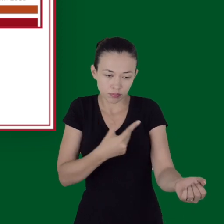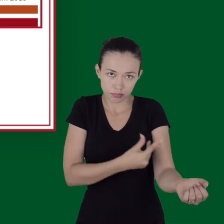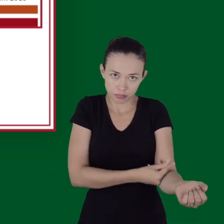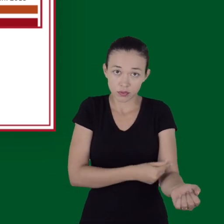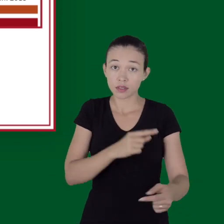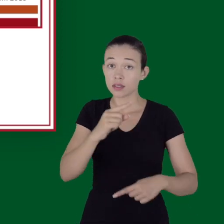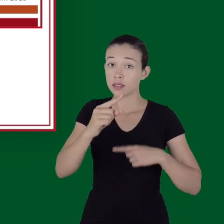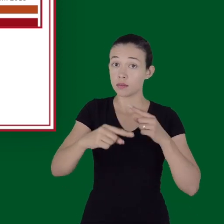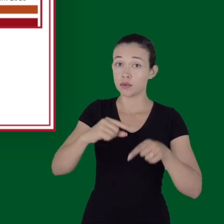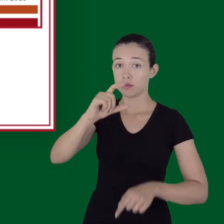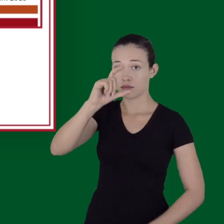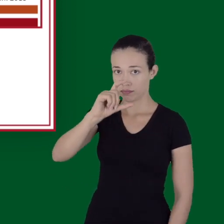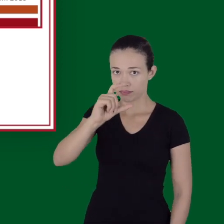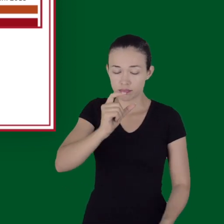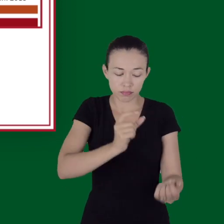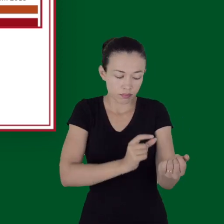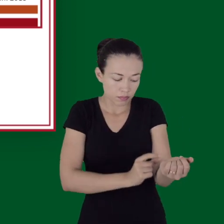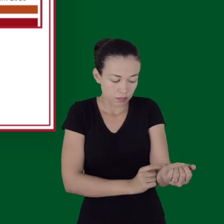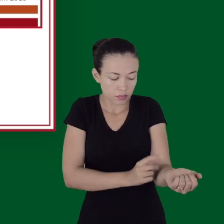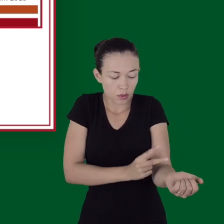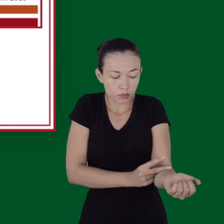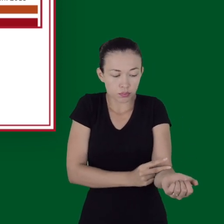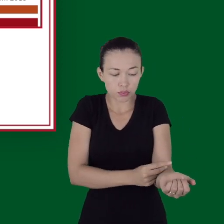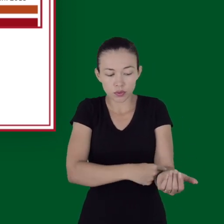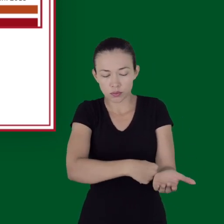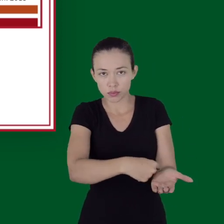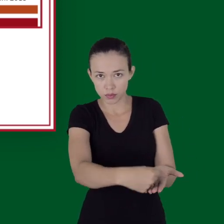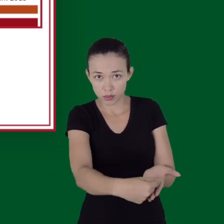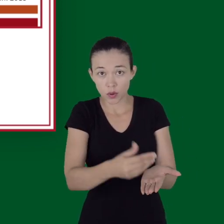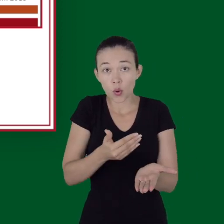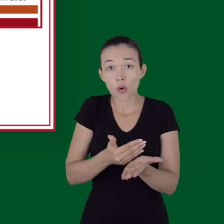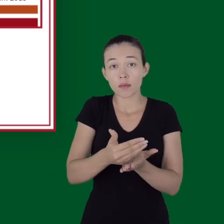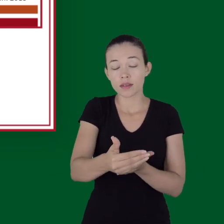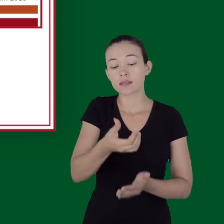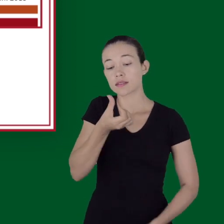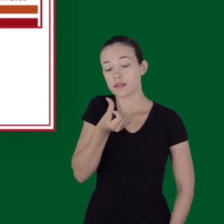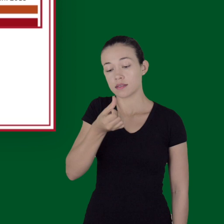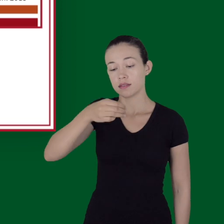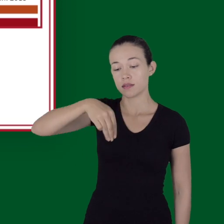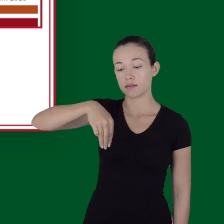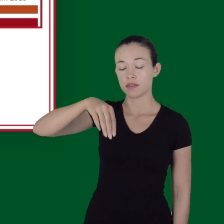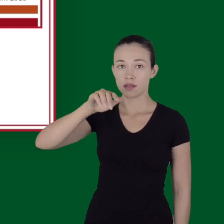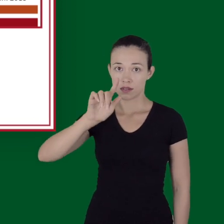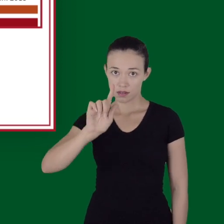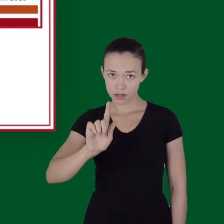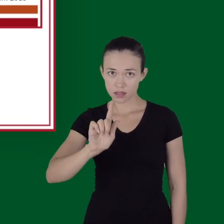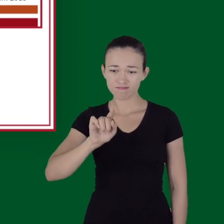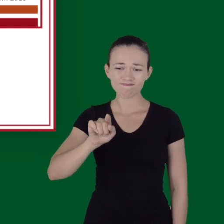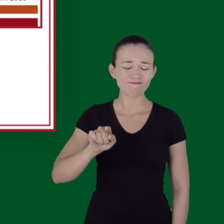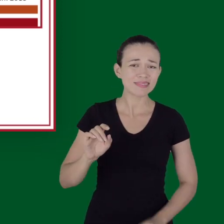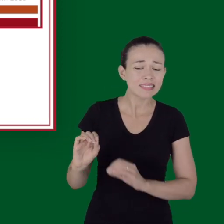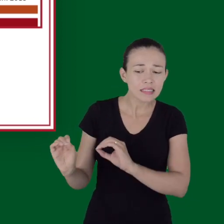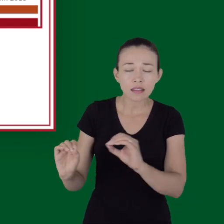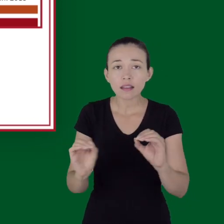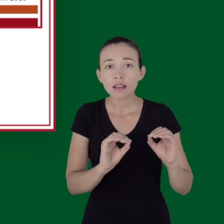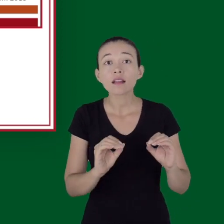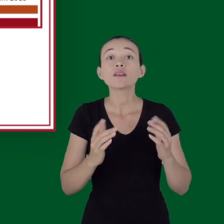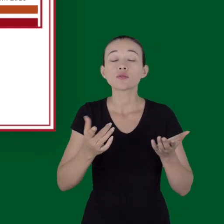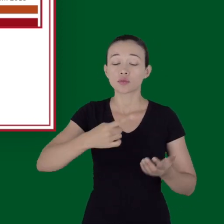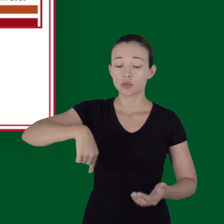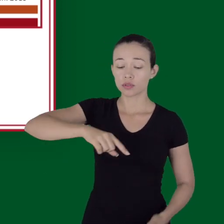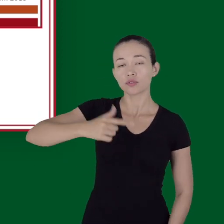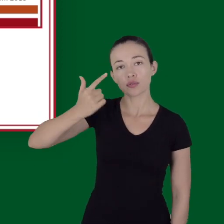direto, depois faz um flush, inicia com uma dose de 6 miligramas e faz um flush. E se o paciente não responder, a gente